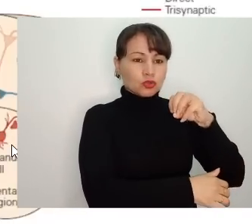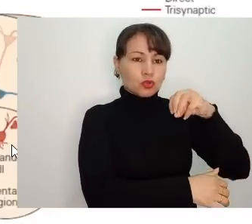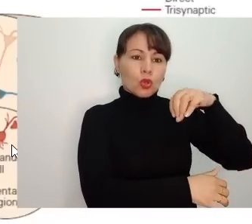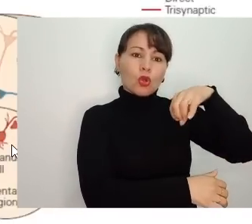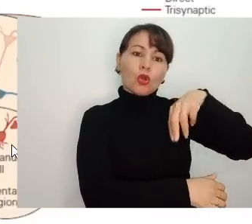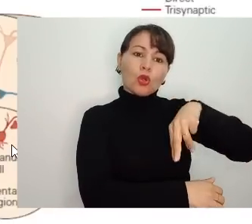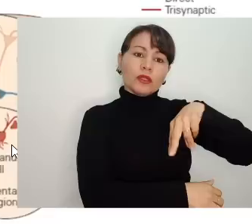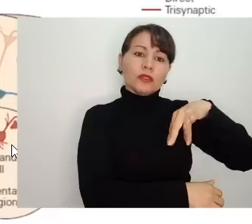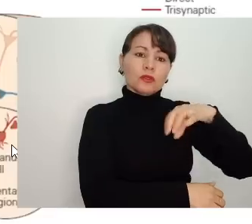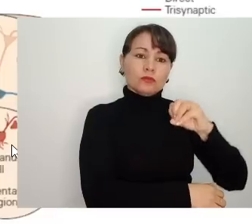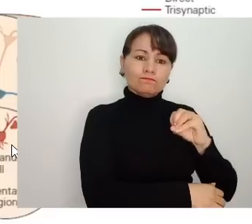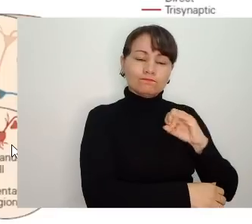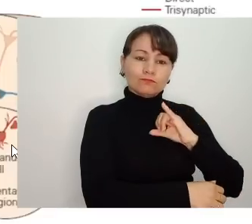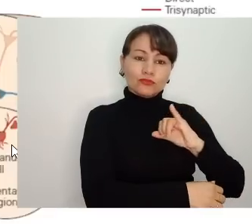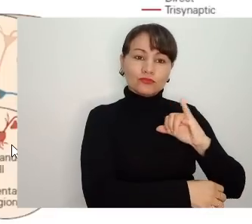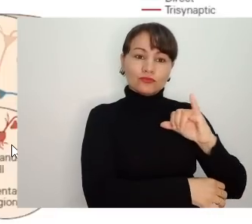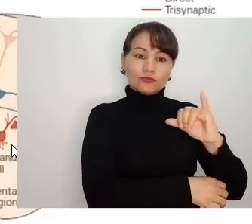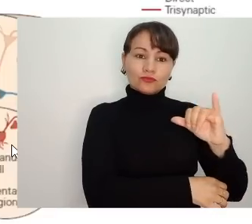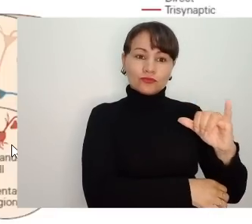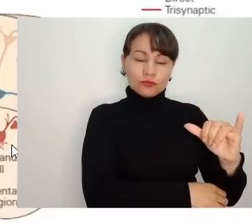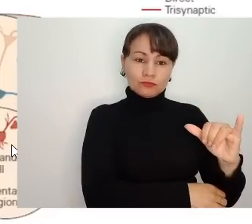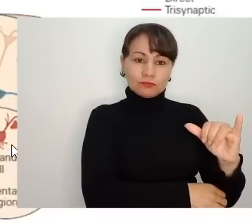axônio,